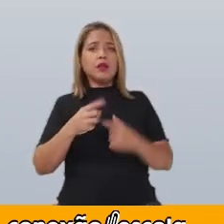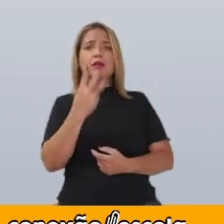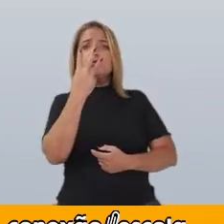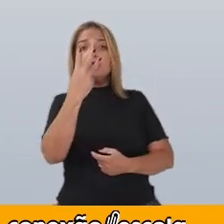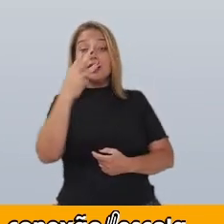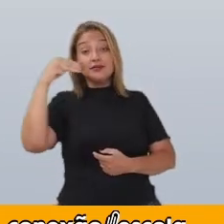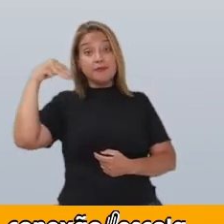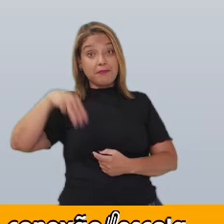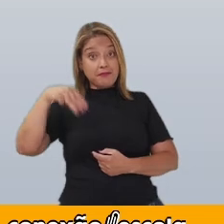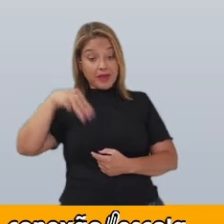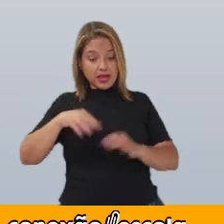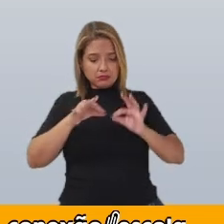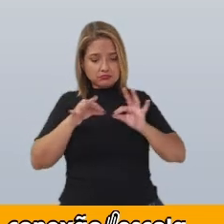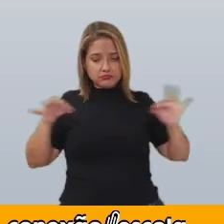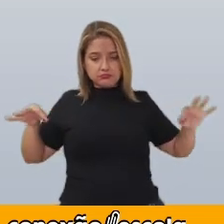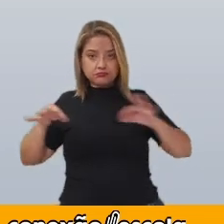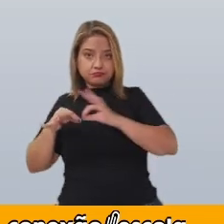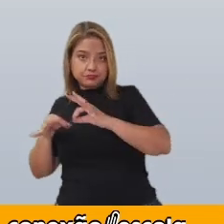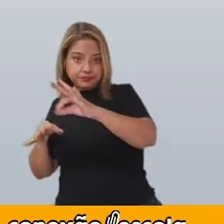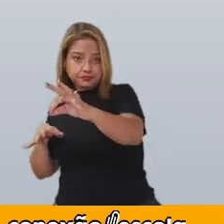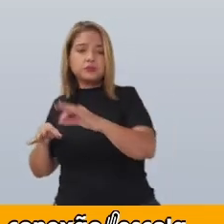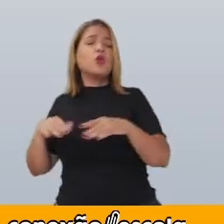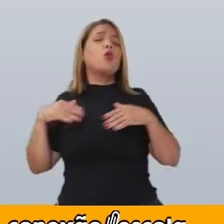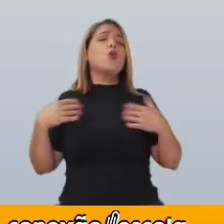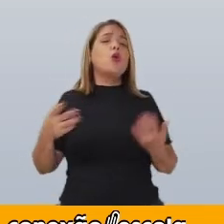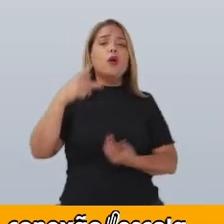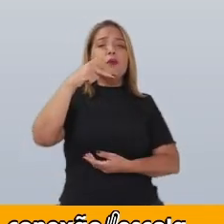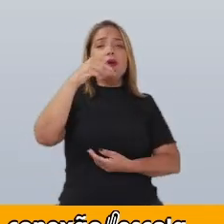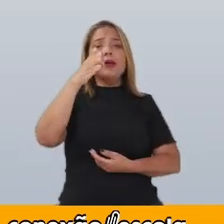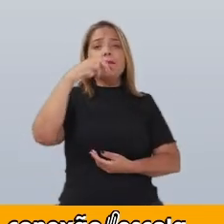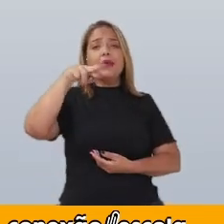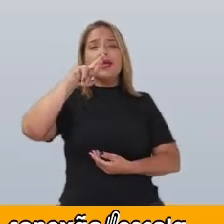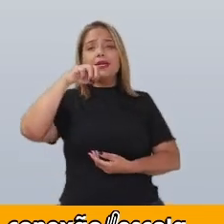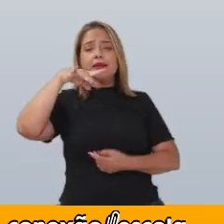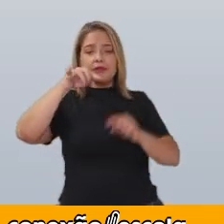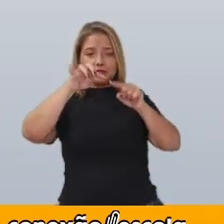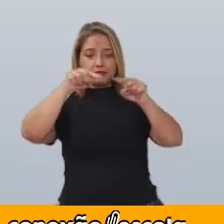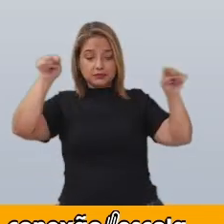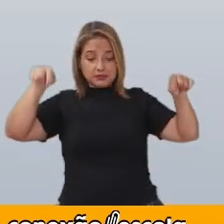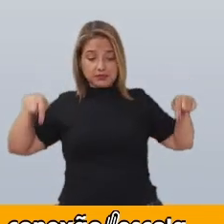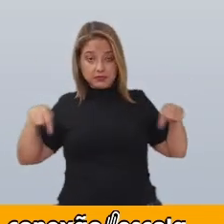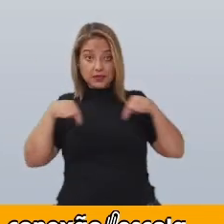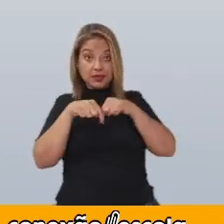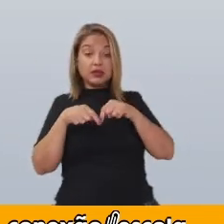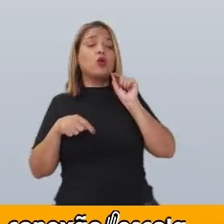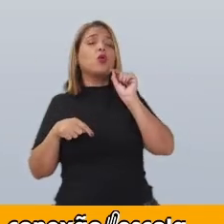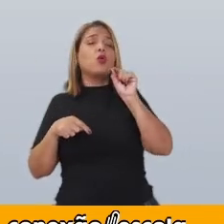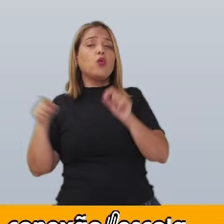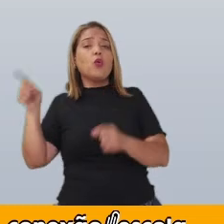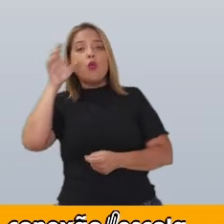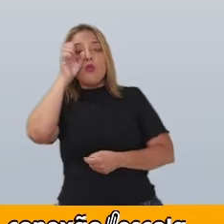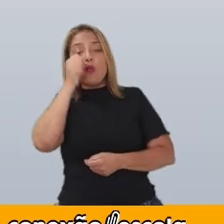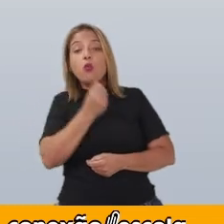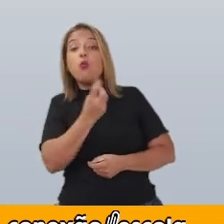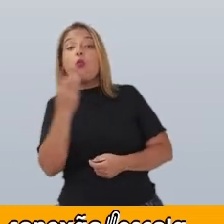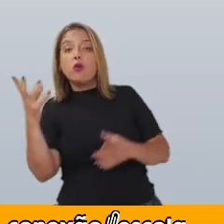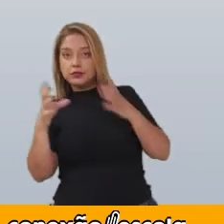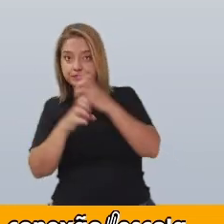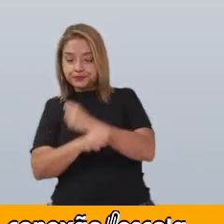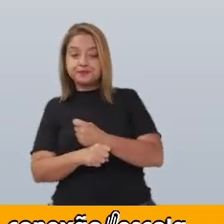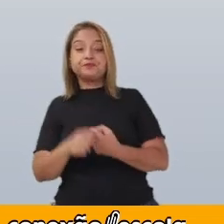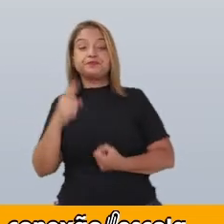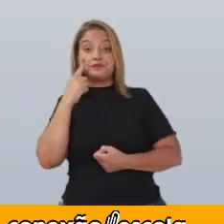3 metros. Qual é o perímetro desse quarto? Lembre-se que perímetro é o contorno. Então, vai